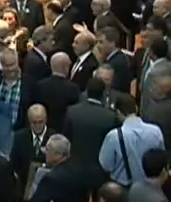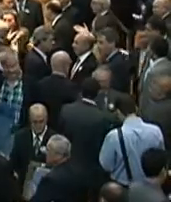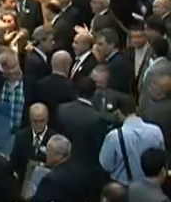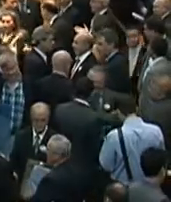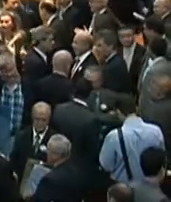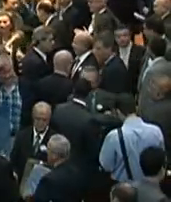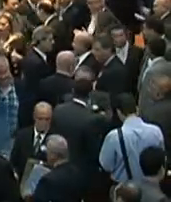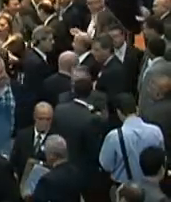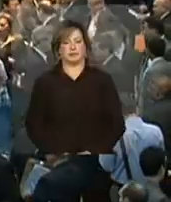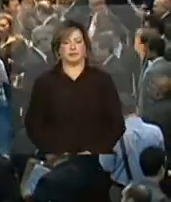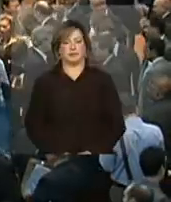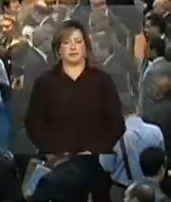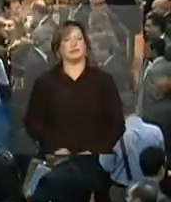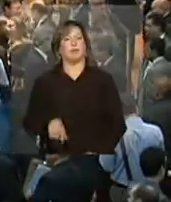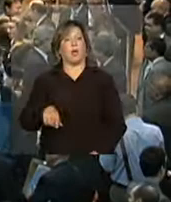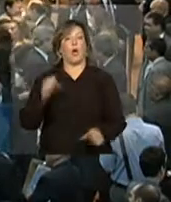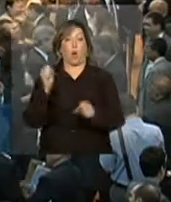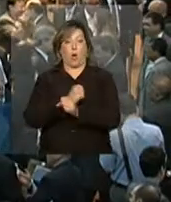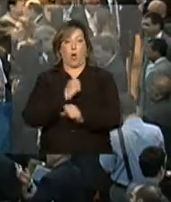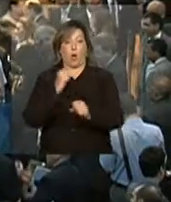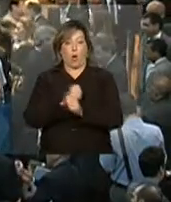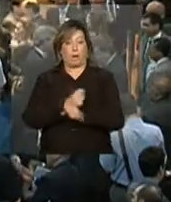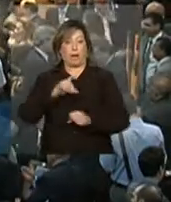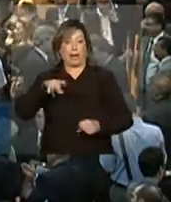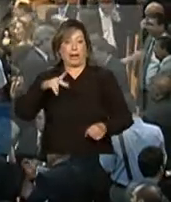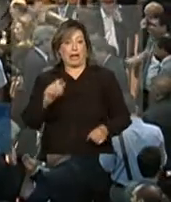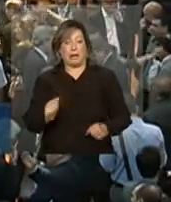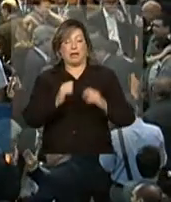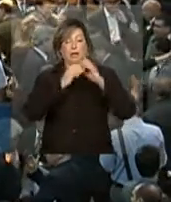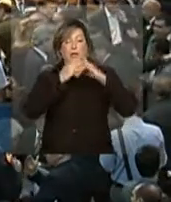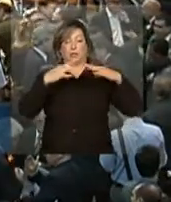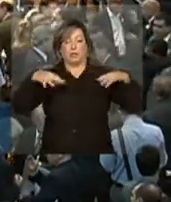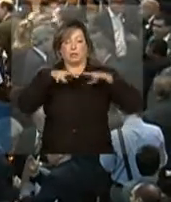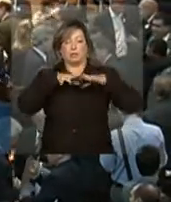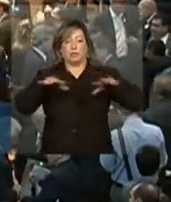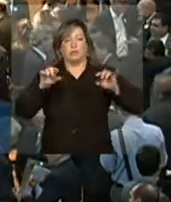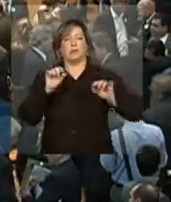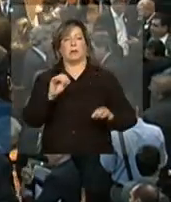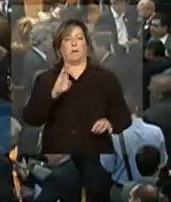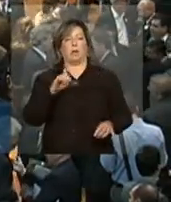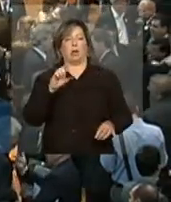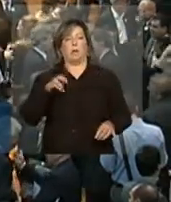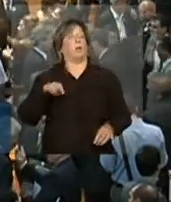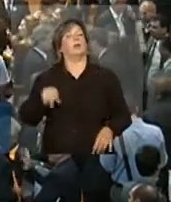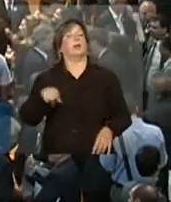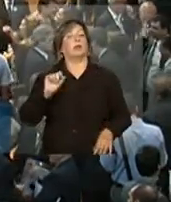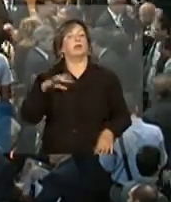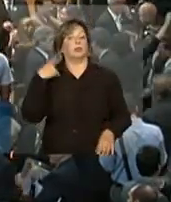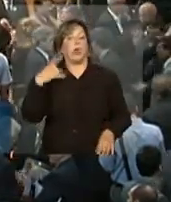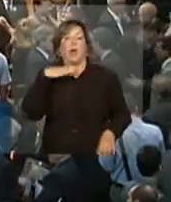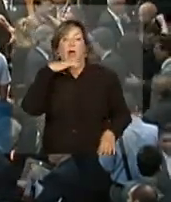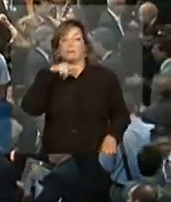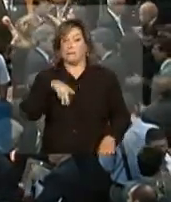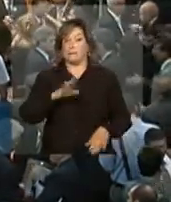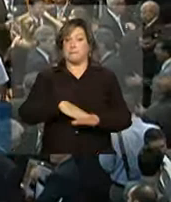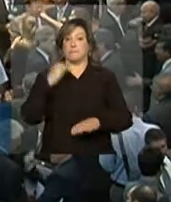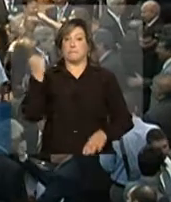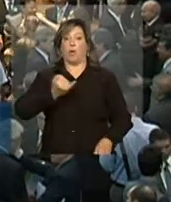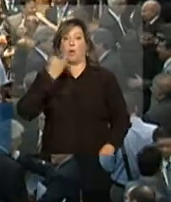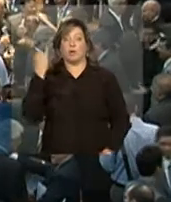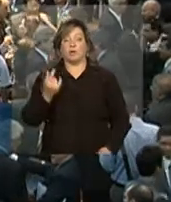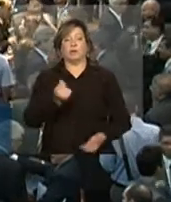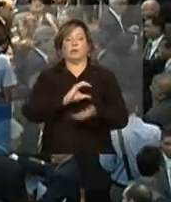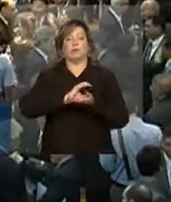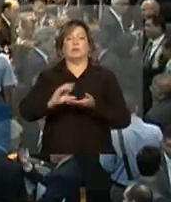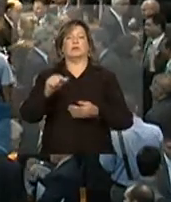a obra da linha de transmissão de Belo Monte é considerada uma das mais importantes para o setor elétrico e vai demandar a investimento